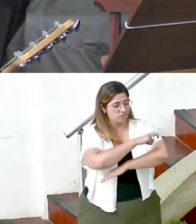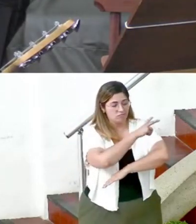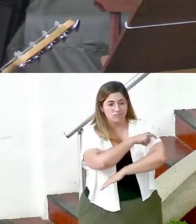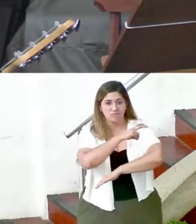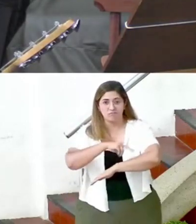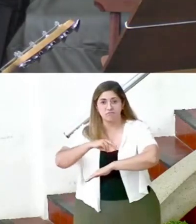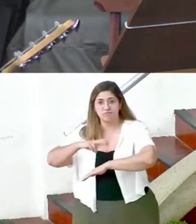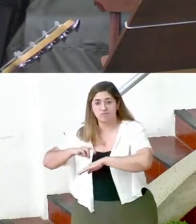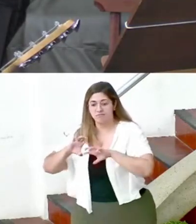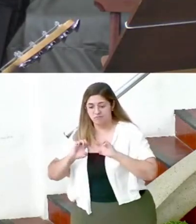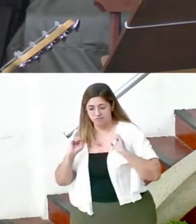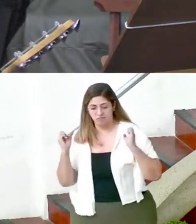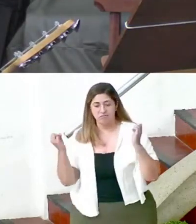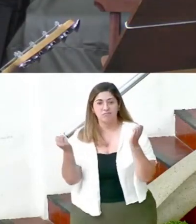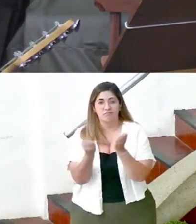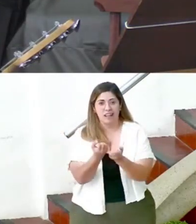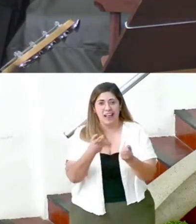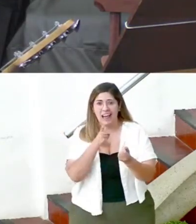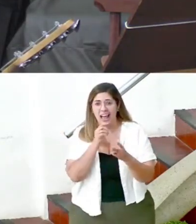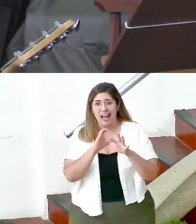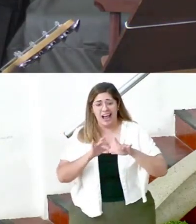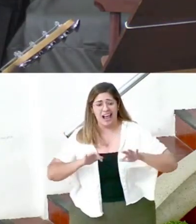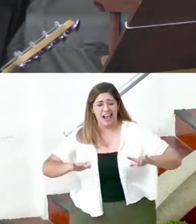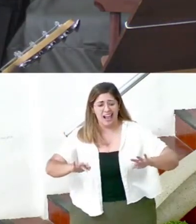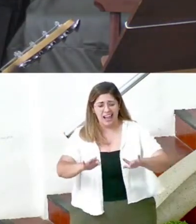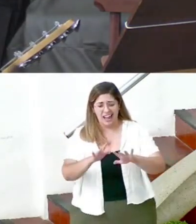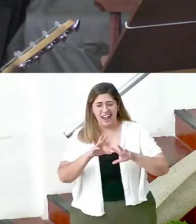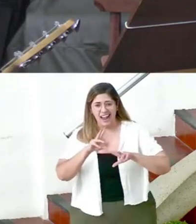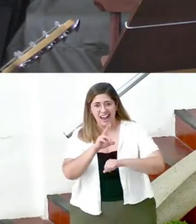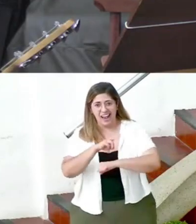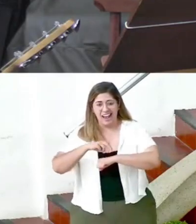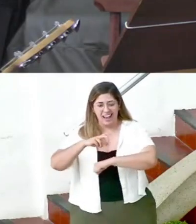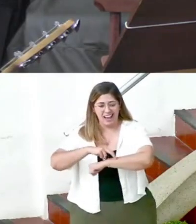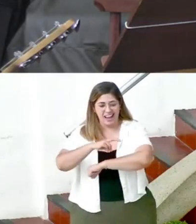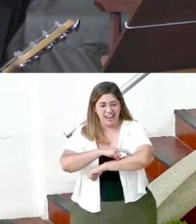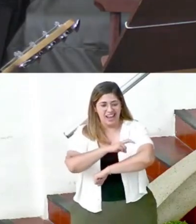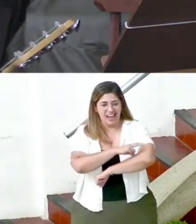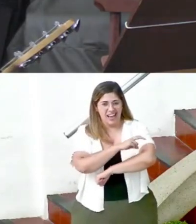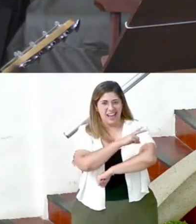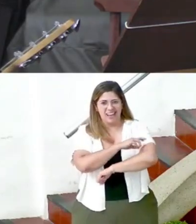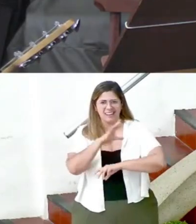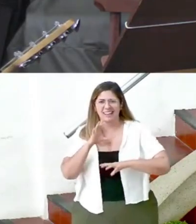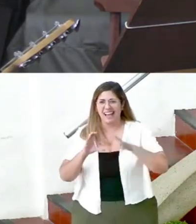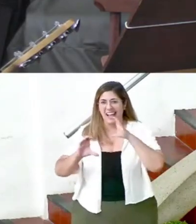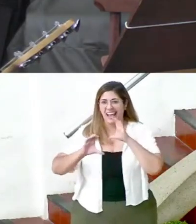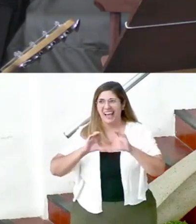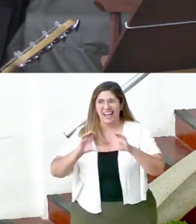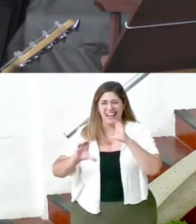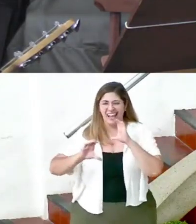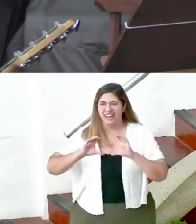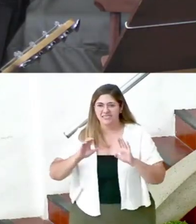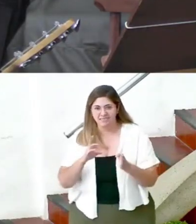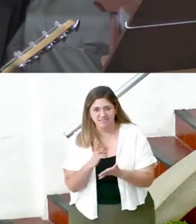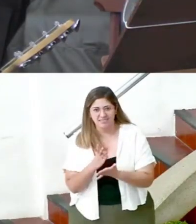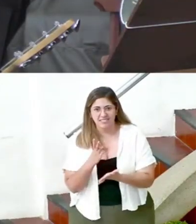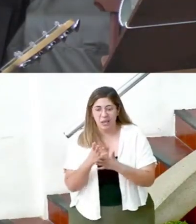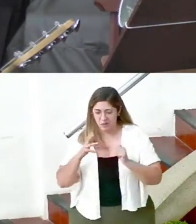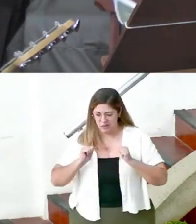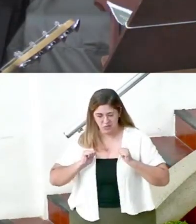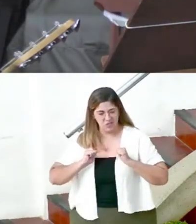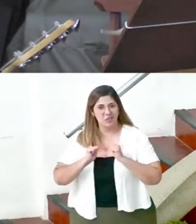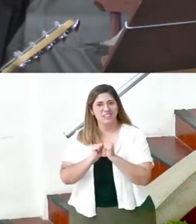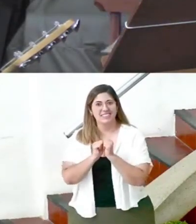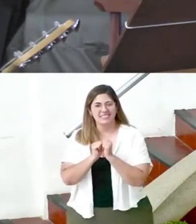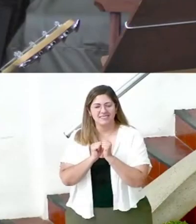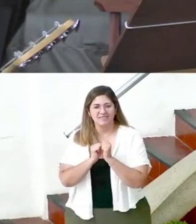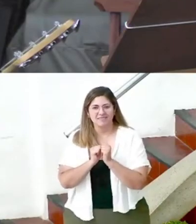de um pântano, porque os cristãos cantavam e louvavam a Deus e, né, celebravam, tinham alegria de estarem juntos. E então os